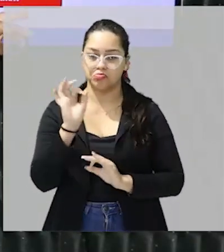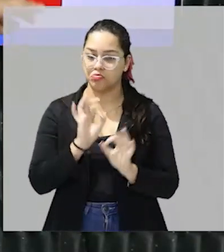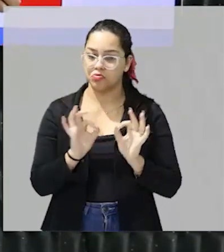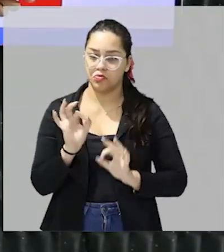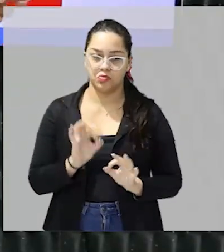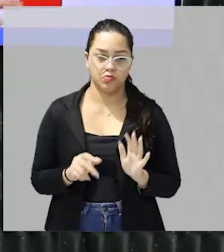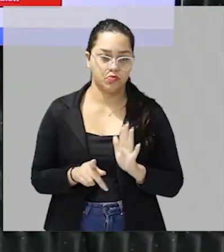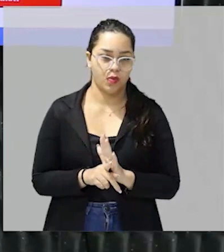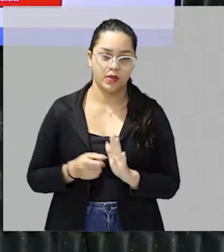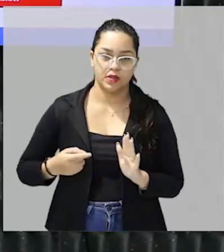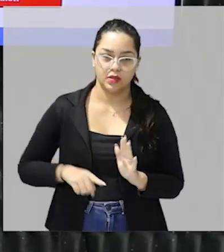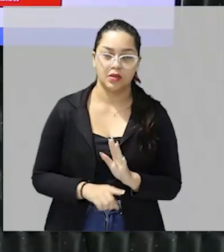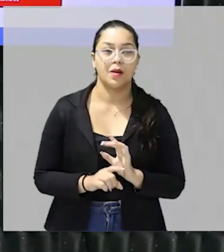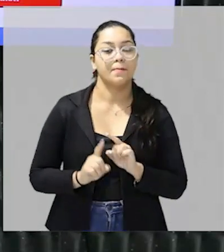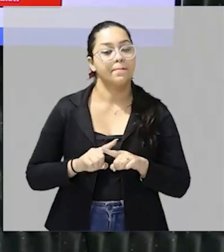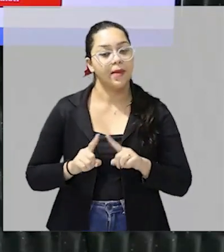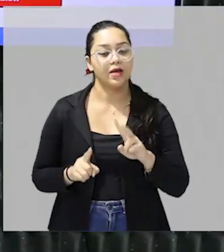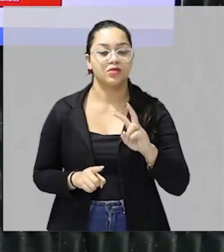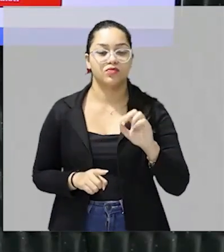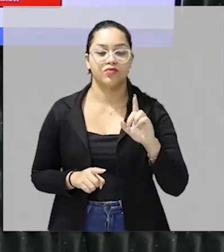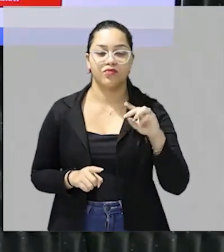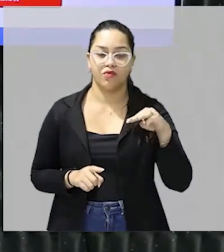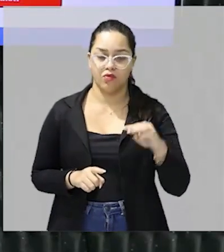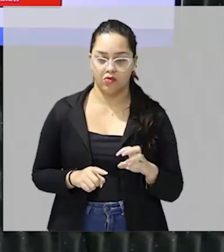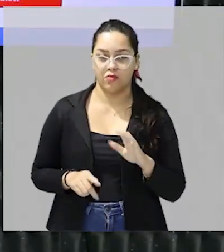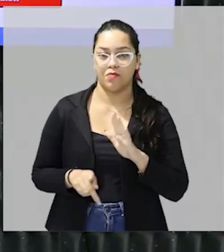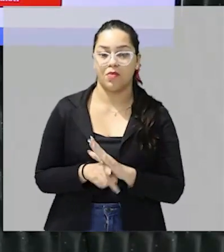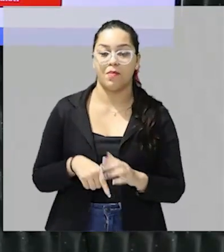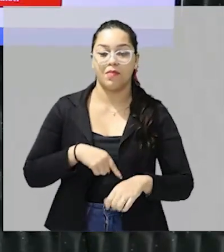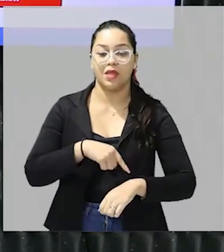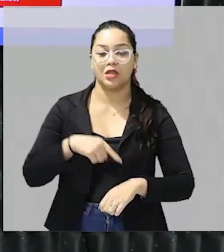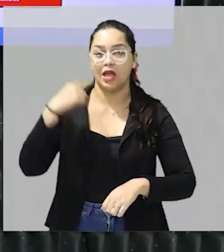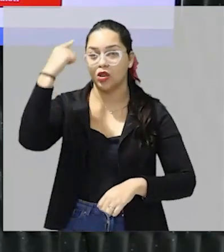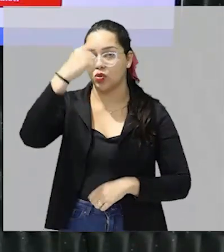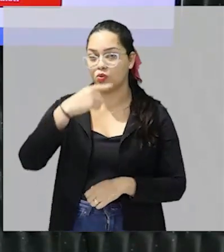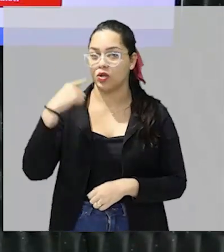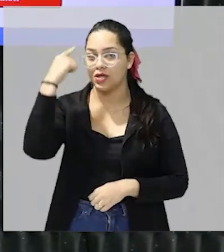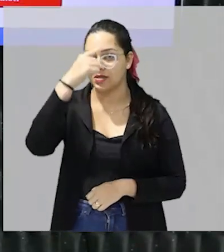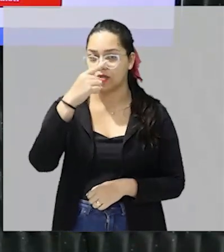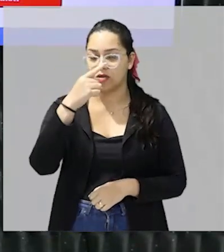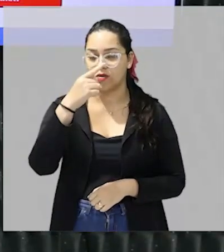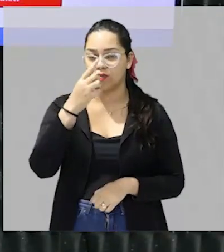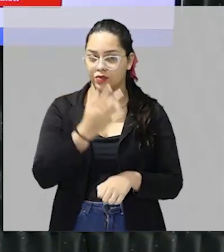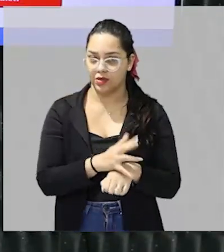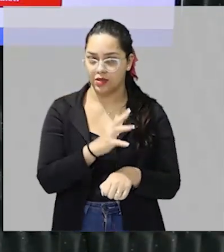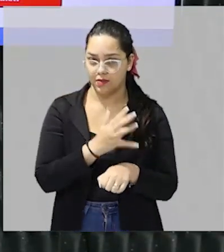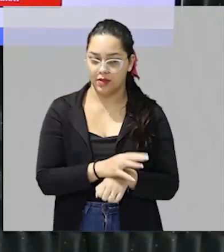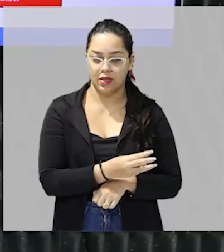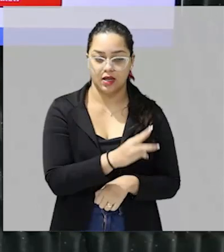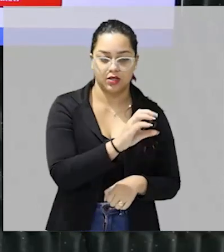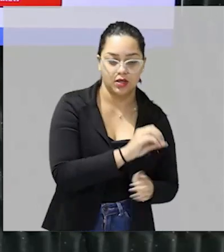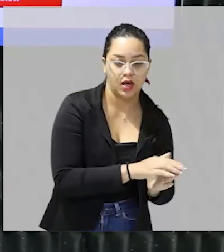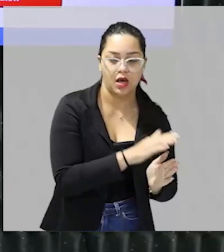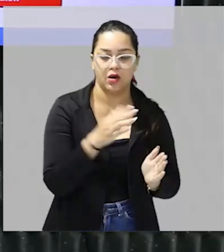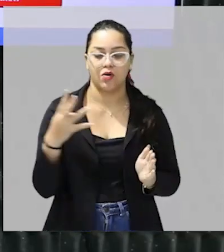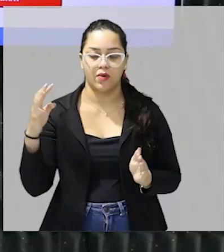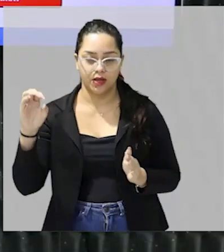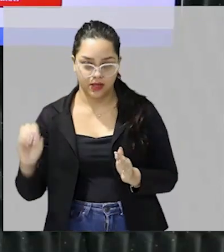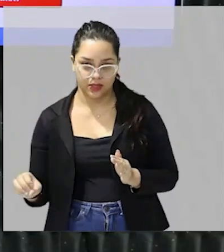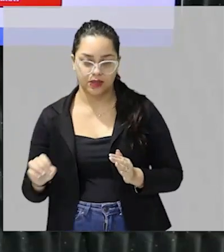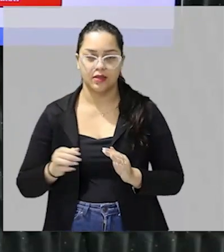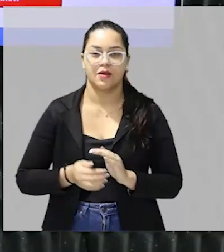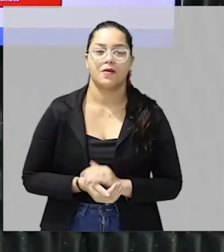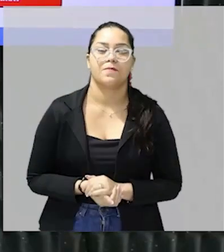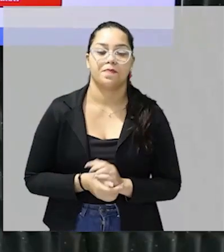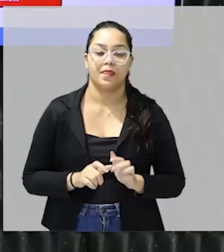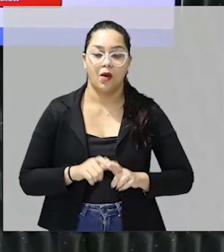na intensidade, eu mexi no volume, eu mexi na duração do treinamento, que era de 30, foi para